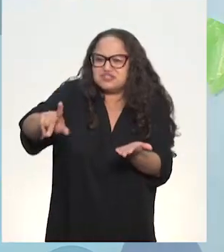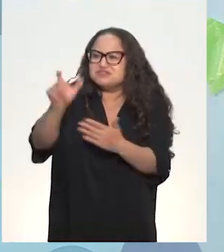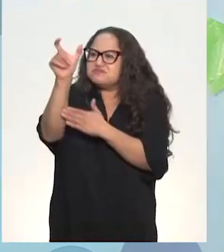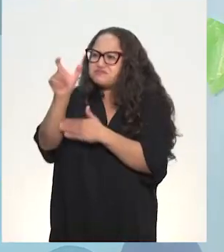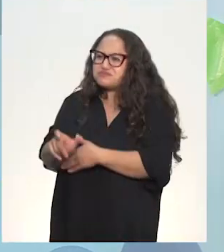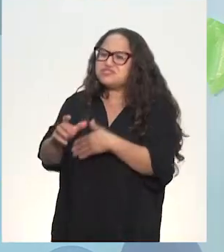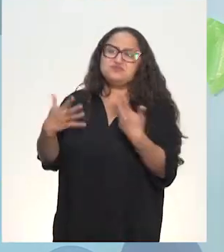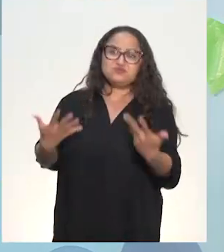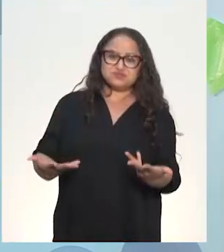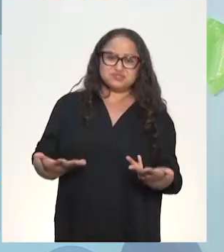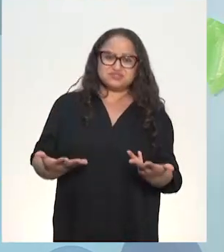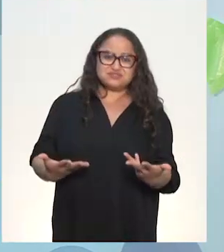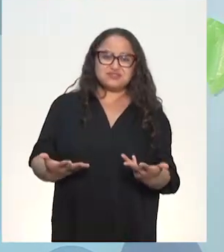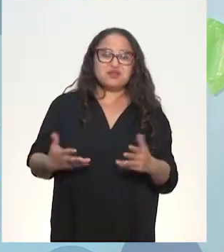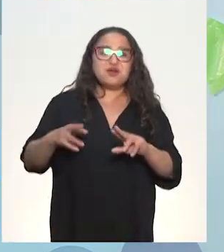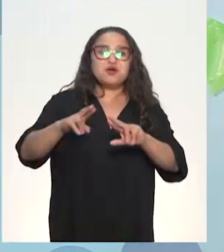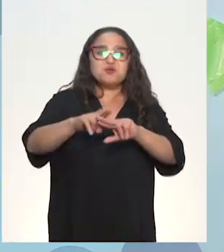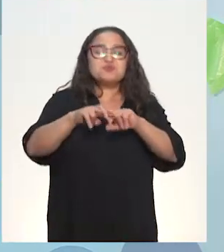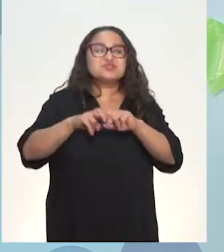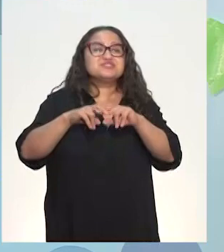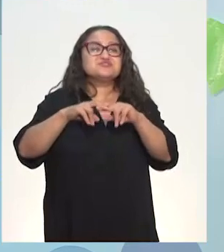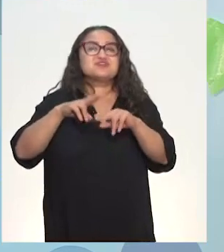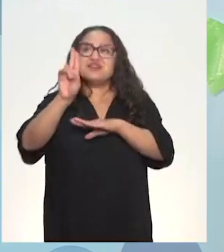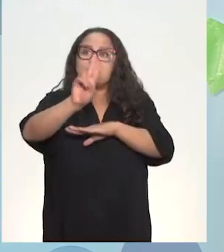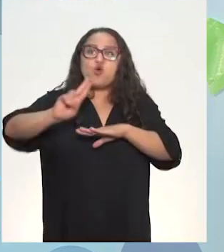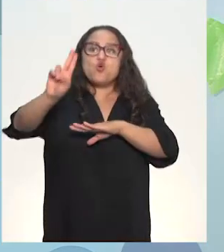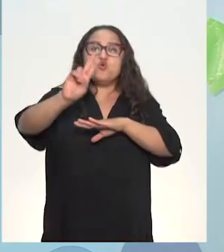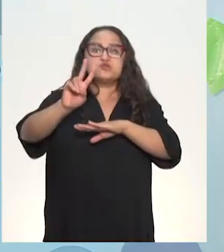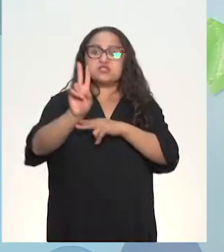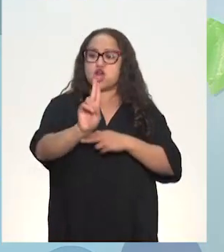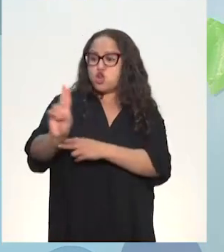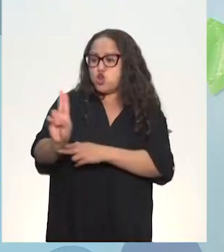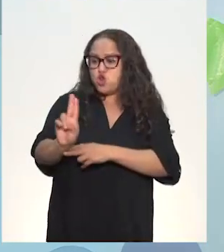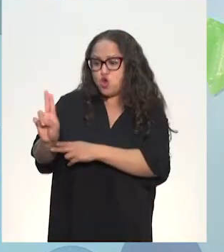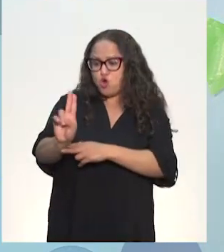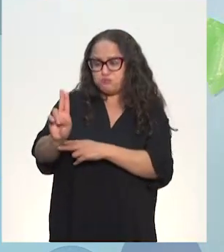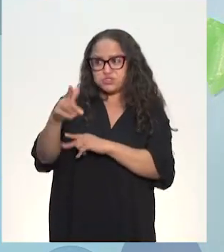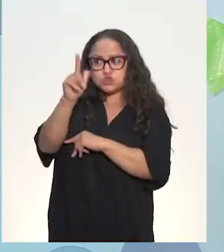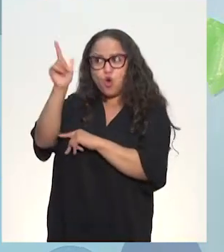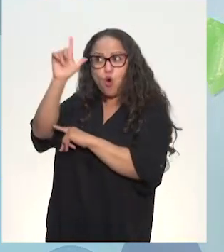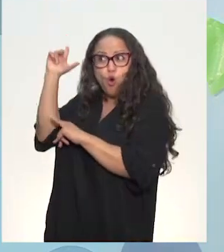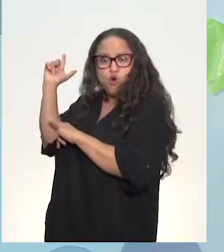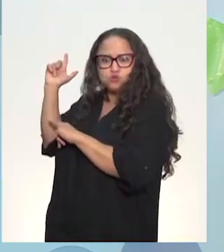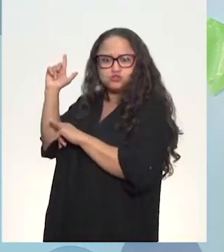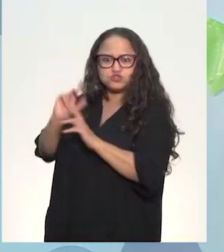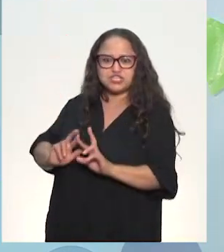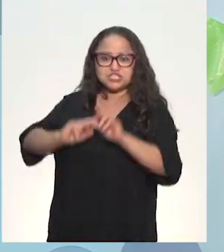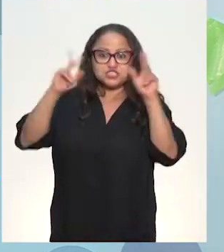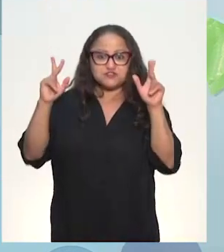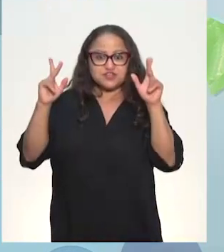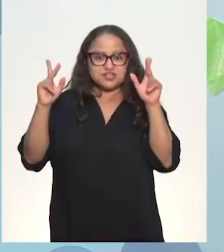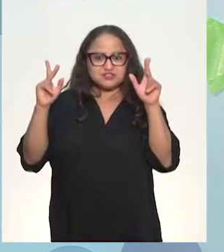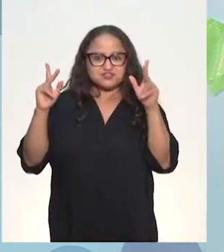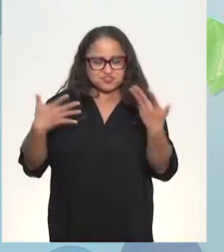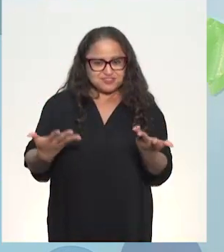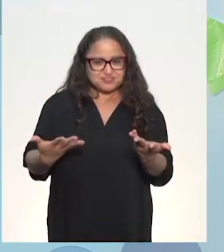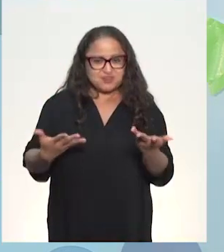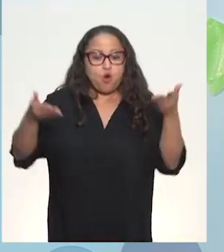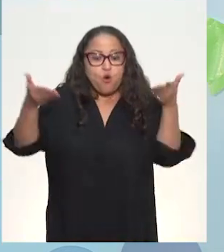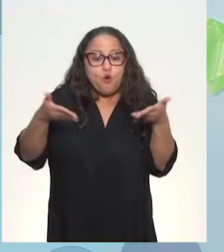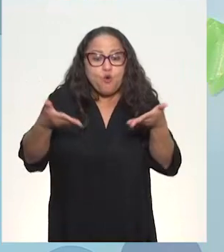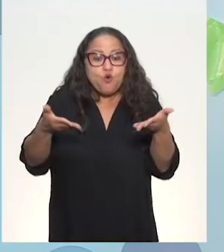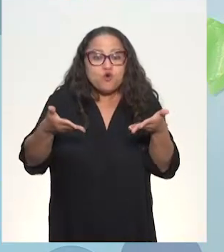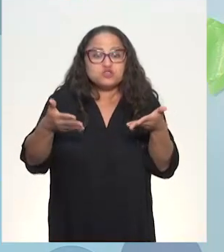Reis, Fernando Pessoa é Bernardo Soares, Fernando Pessoa é Alberto Caeiro, e Fernando Pessoa é ele mesmo e vários outros. E hoje,